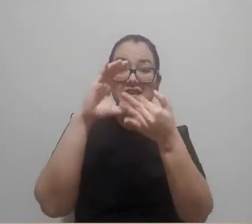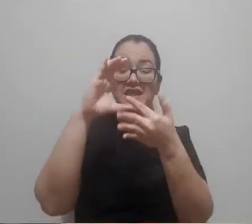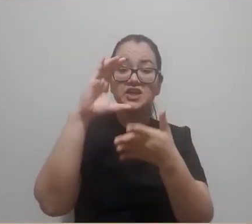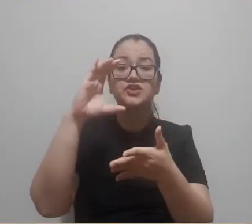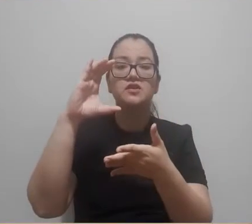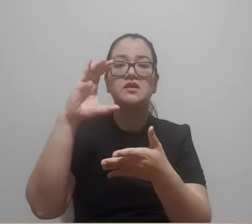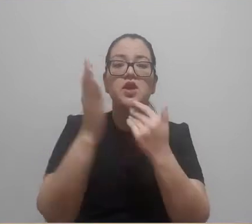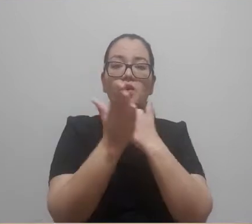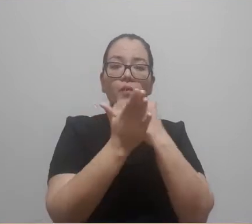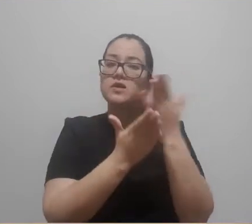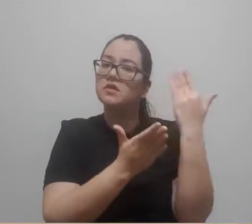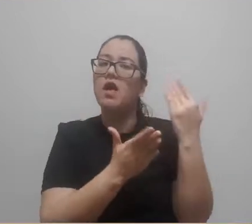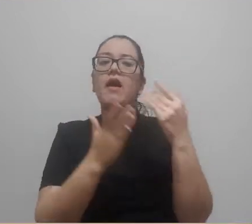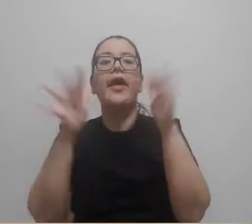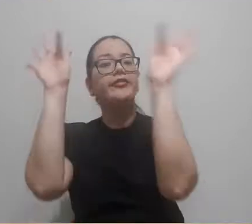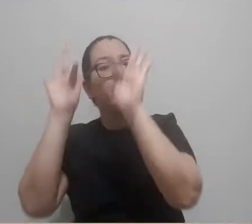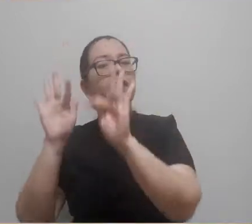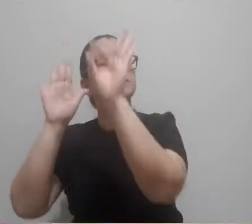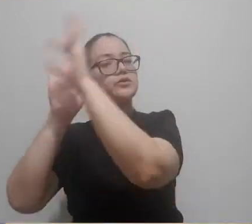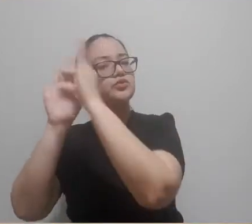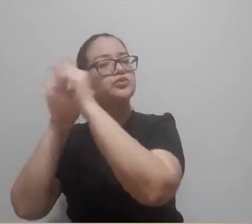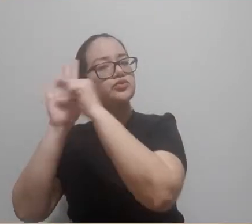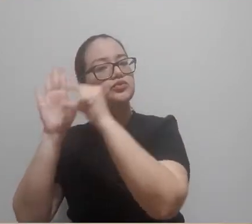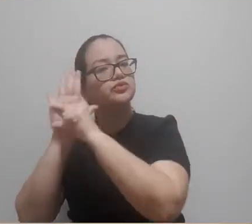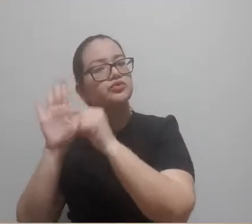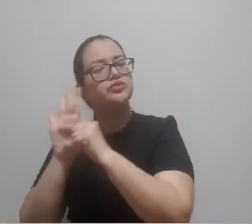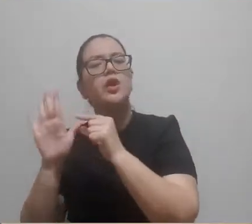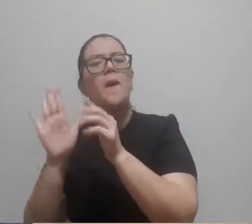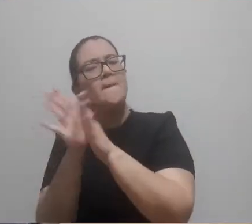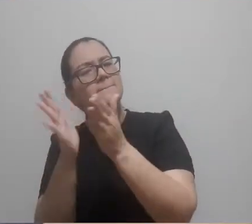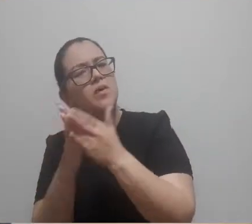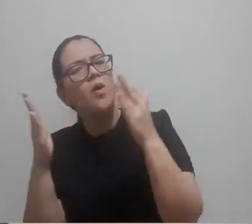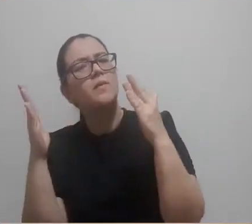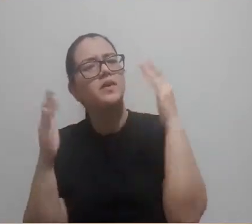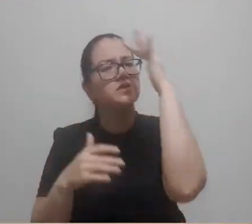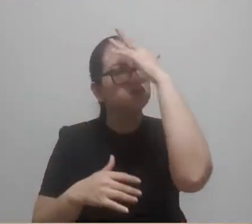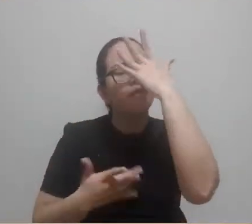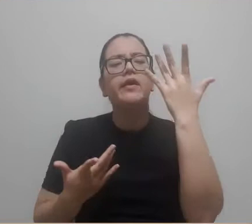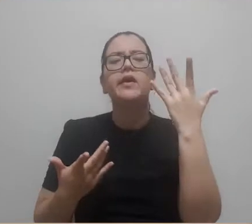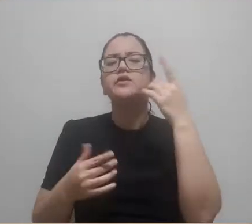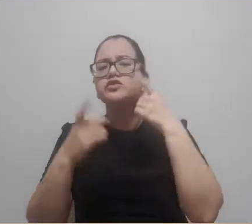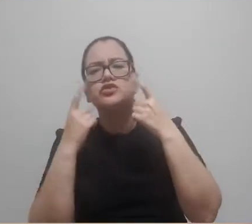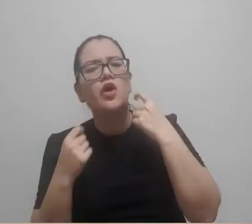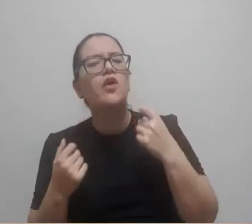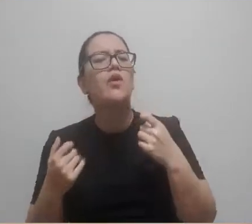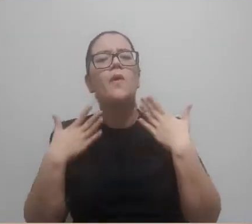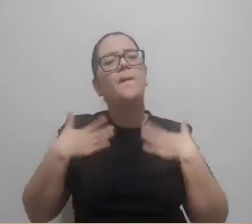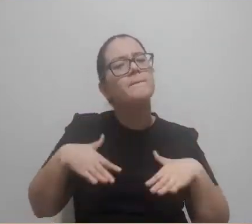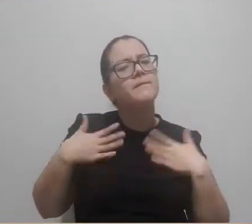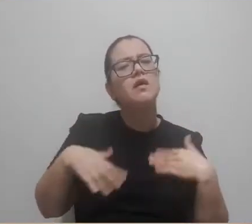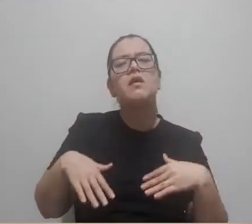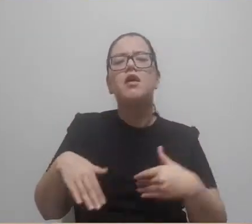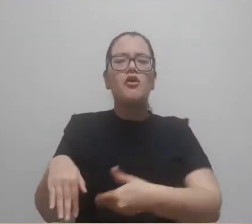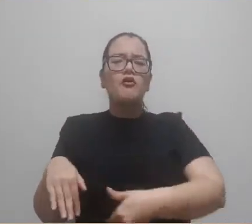apresentadas no início do Sermão do Monte, as bem-aventuranças, pobres de espírito, aqueles que choram, são mansos, fome e sede